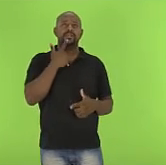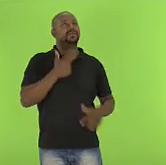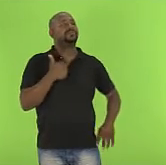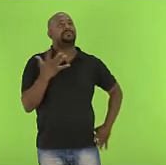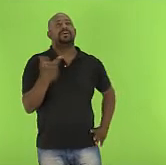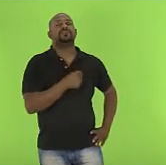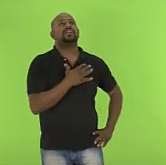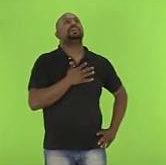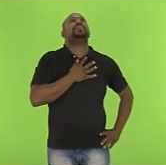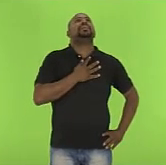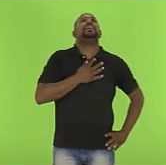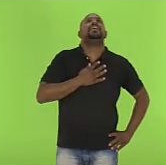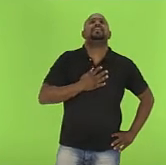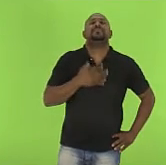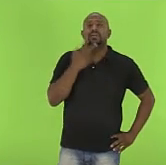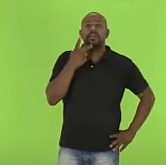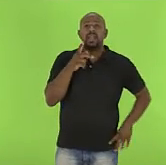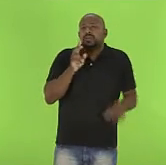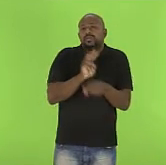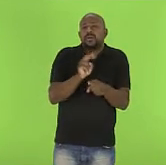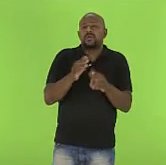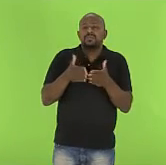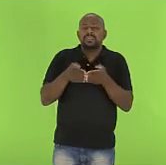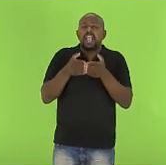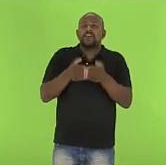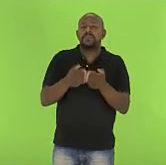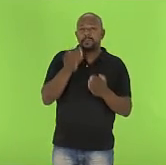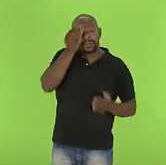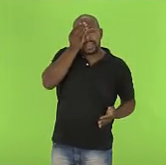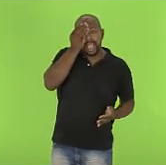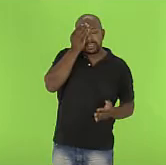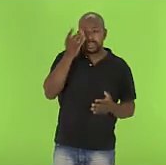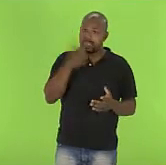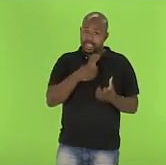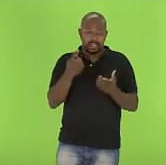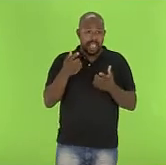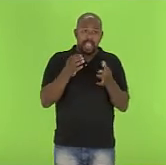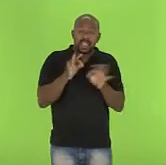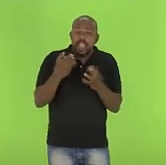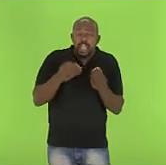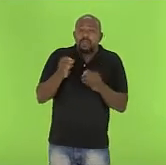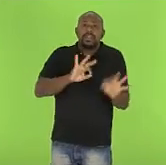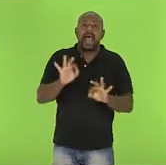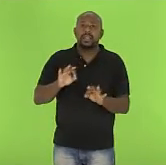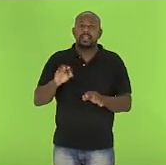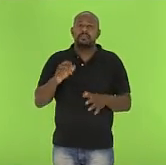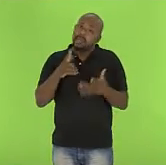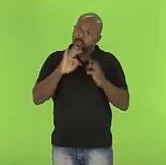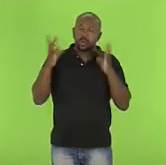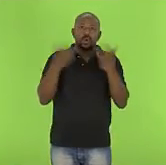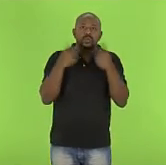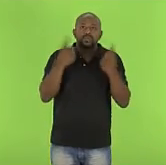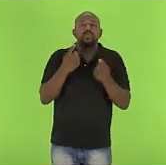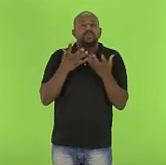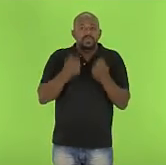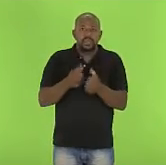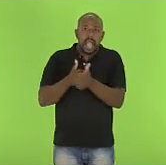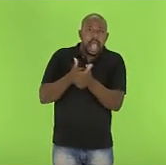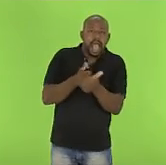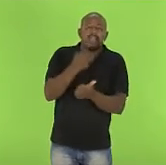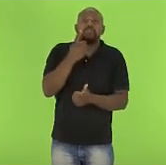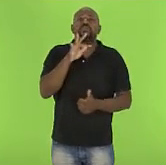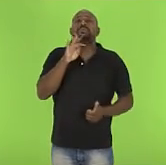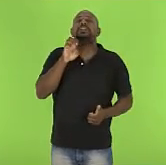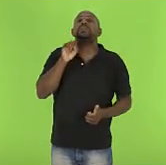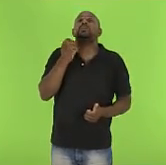falou uma coisa muito maravilhosa. Ele falou, é como um navio pirata. Ninguém está ganhando nada para entrar no navio pirata, mas está todo mundo indo